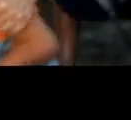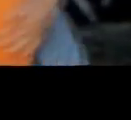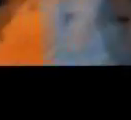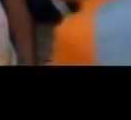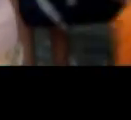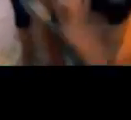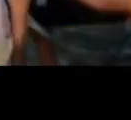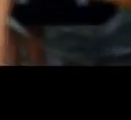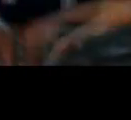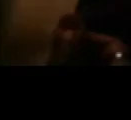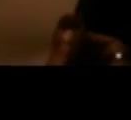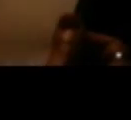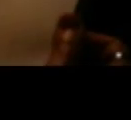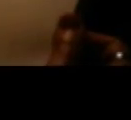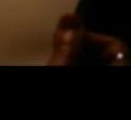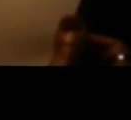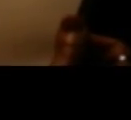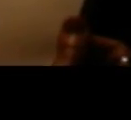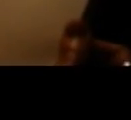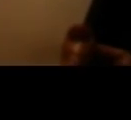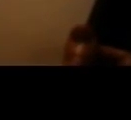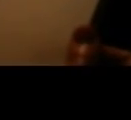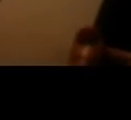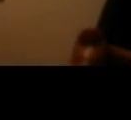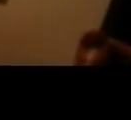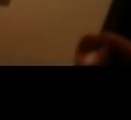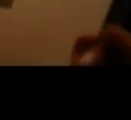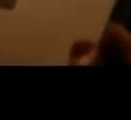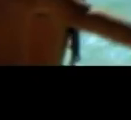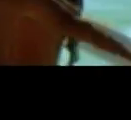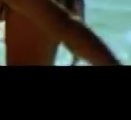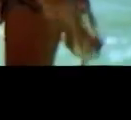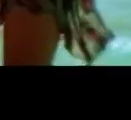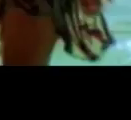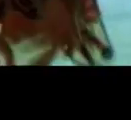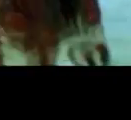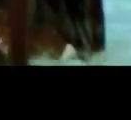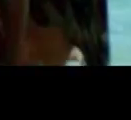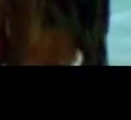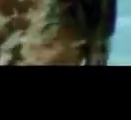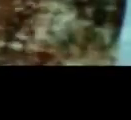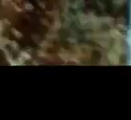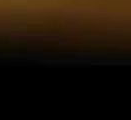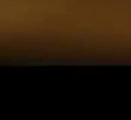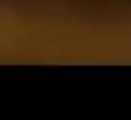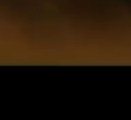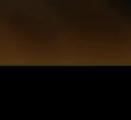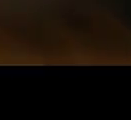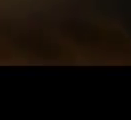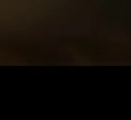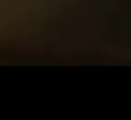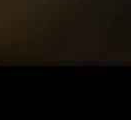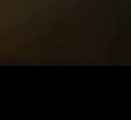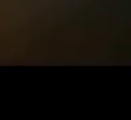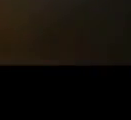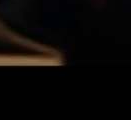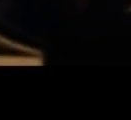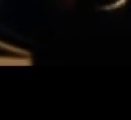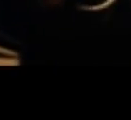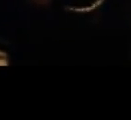O que uma viagem pode deixar de lembrança para você? As paisagens incríveis,